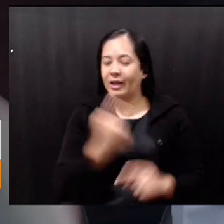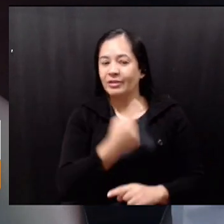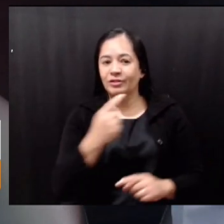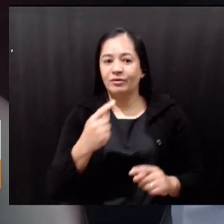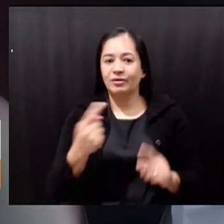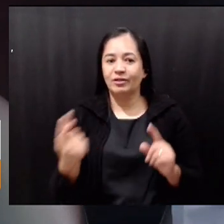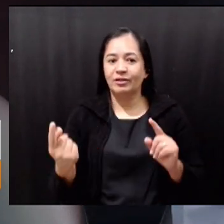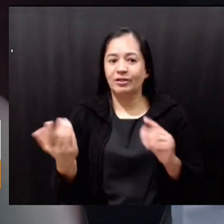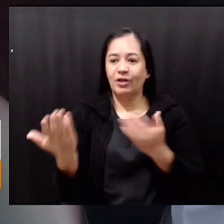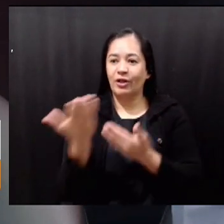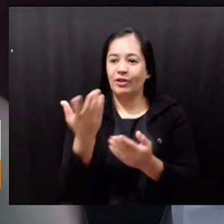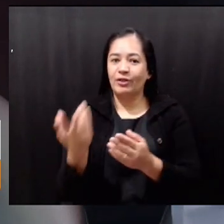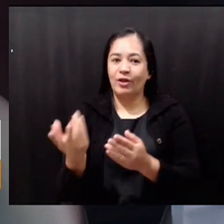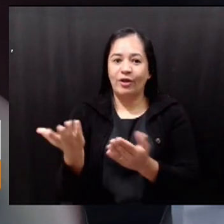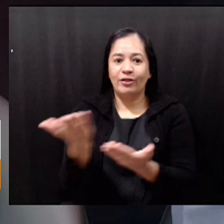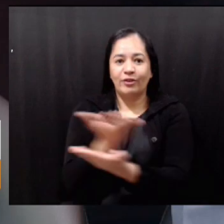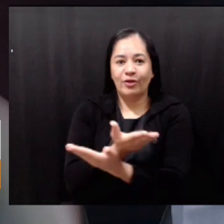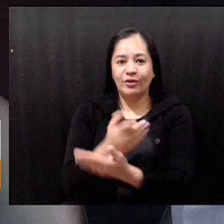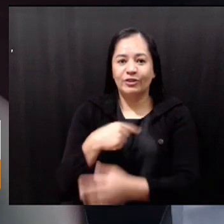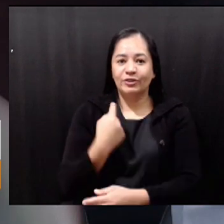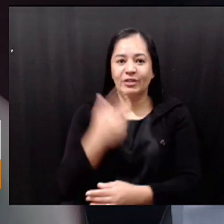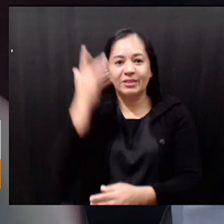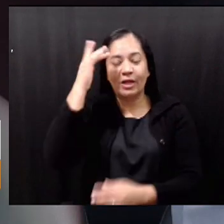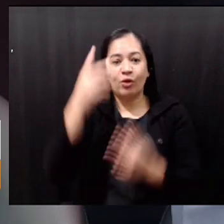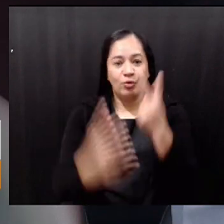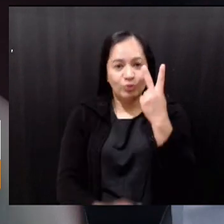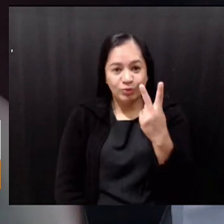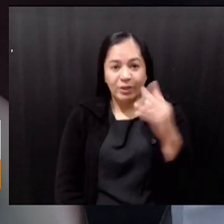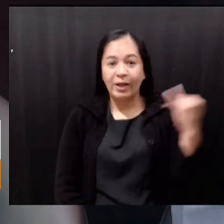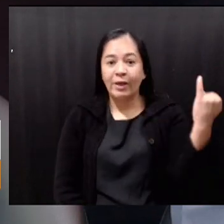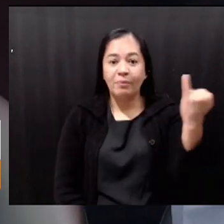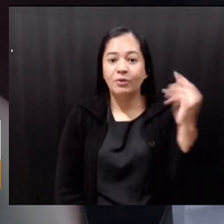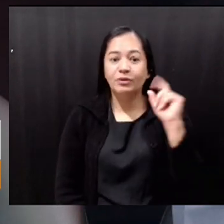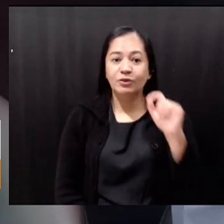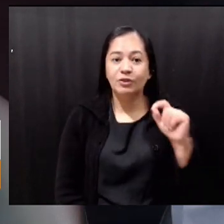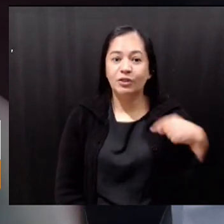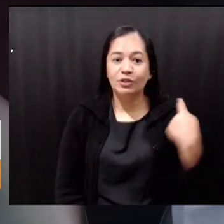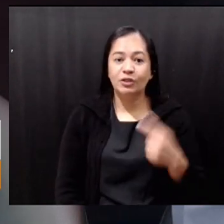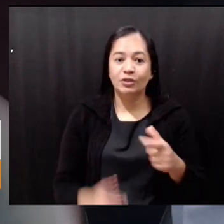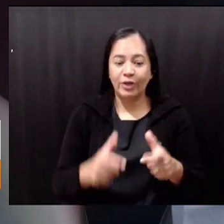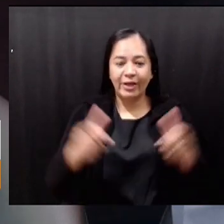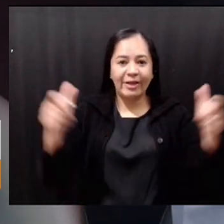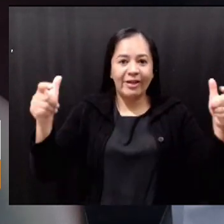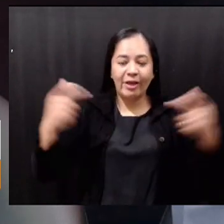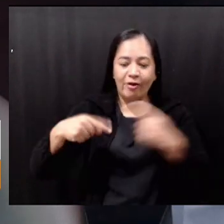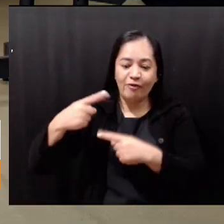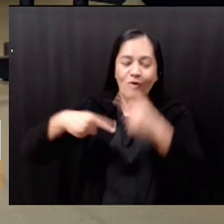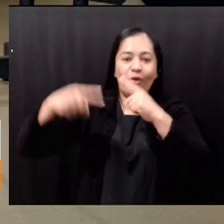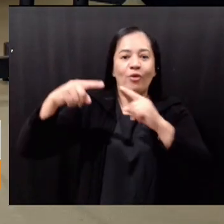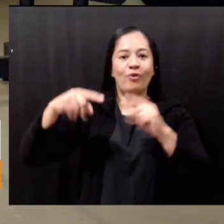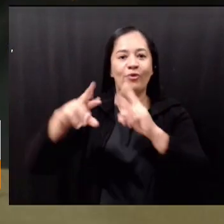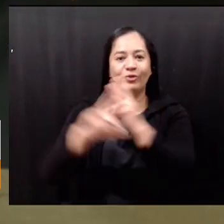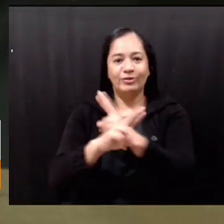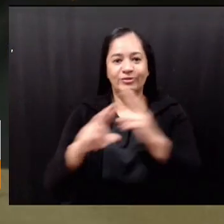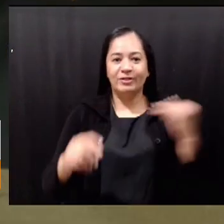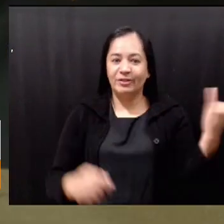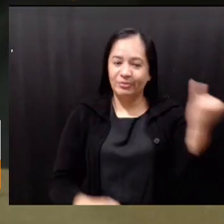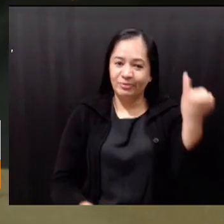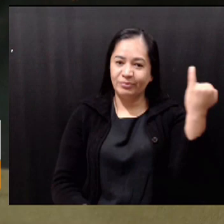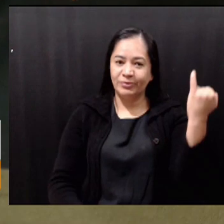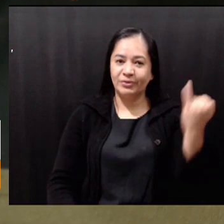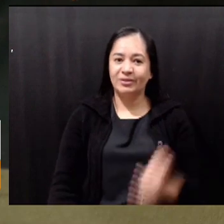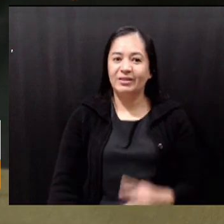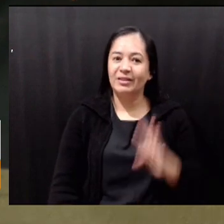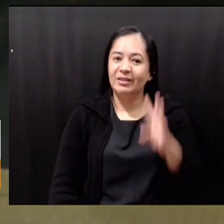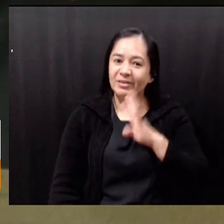duas. Uau! Né? Então é importante a gente pensar que a gente cresce nos relacionamentos. Uhum. Né? É importante olhar para isso. Ai, que legal, que